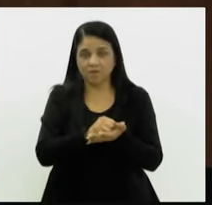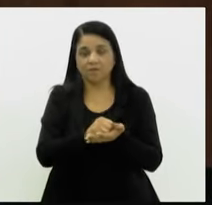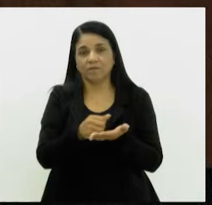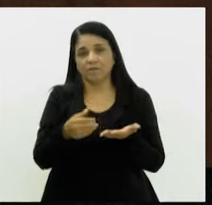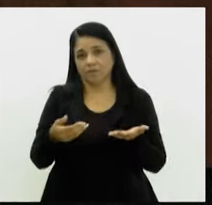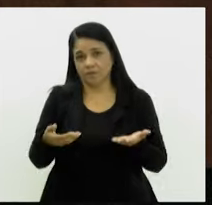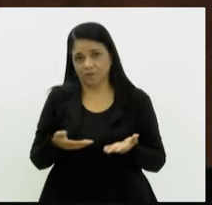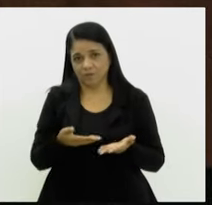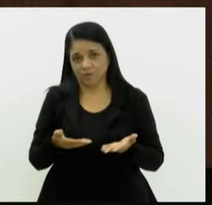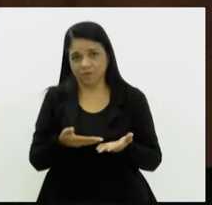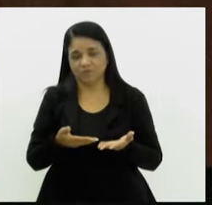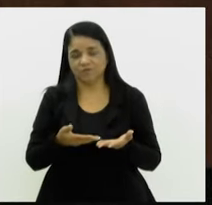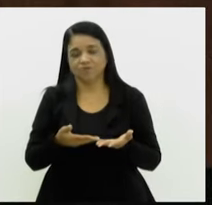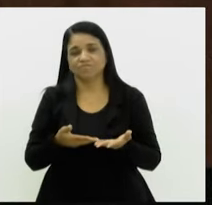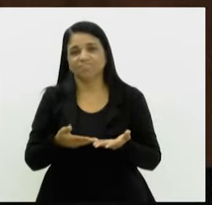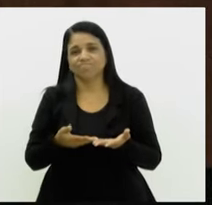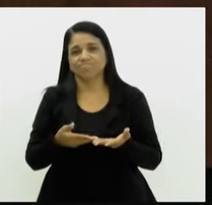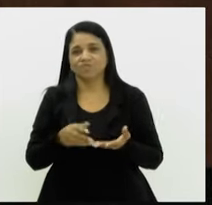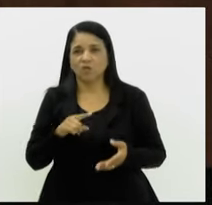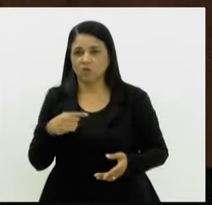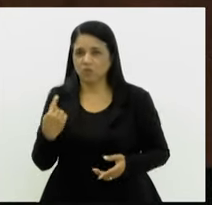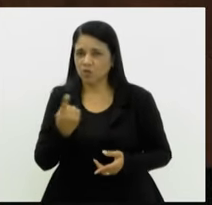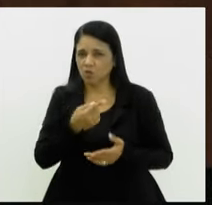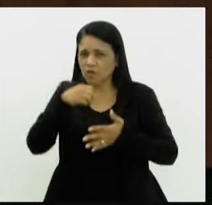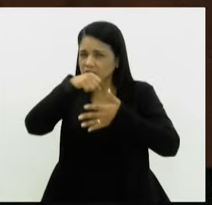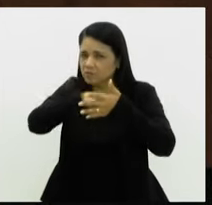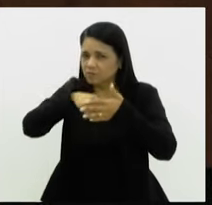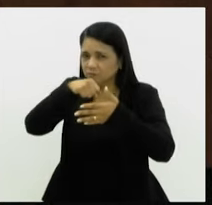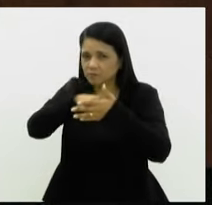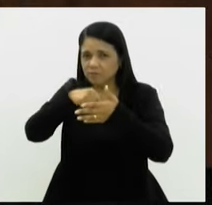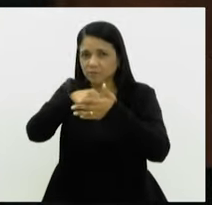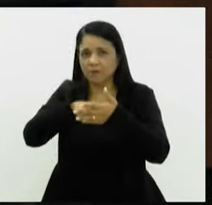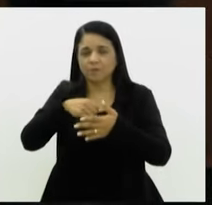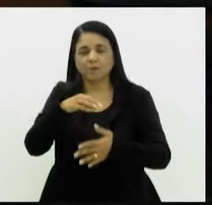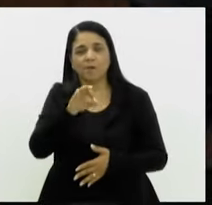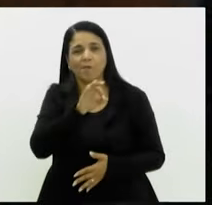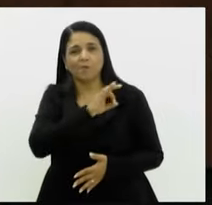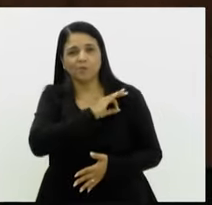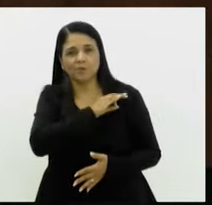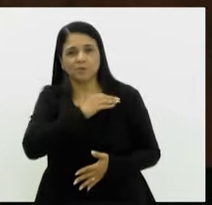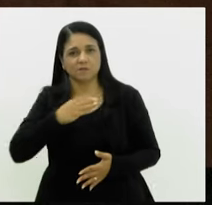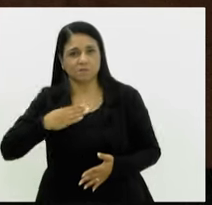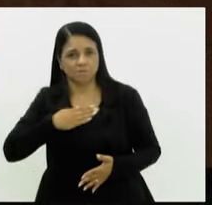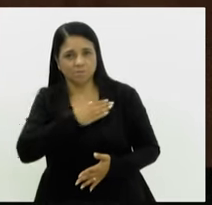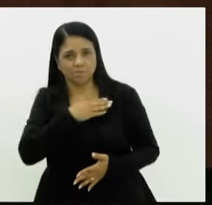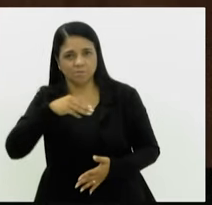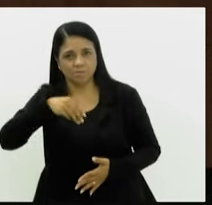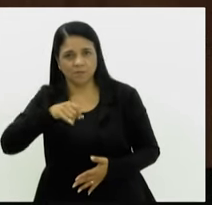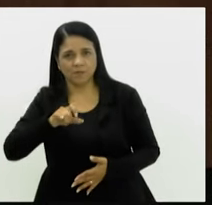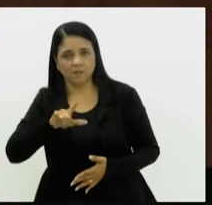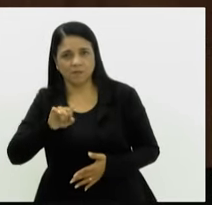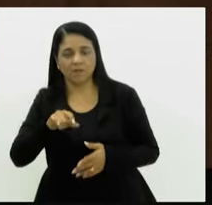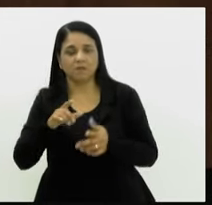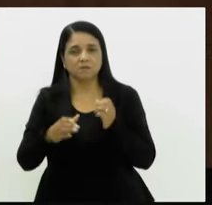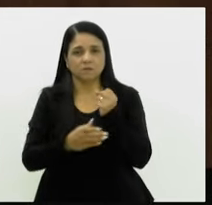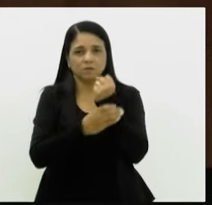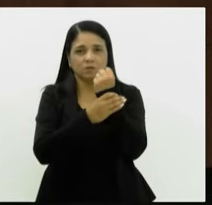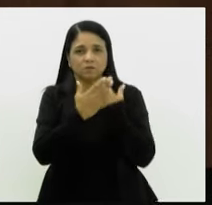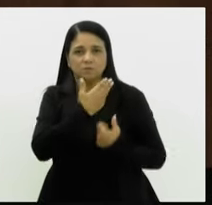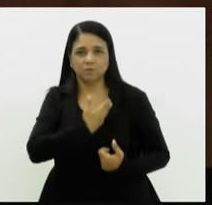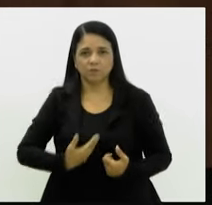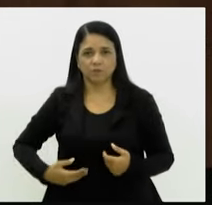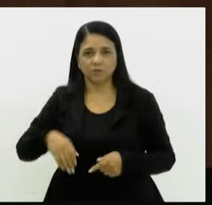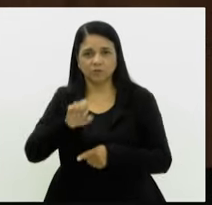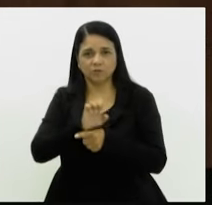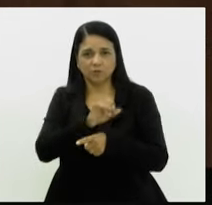realmente tem que cada vez mais lutar pela nossa polícia militar, pela segurança pública do Estado do Rio de Janeiro,